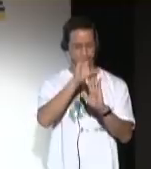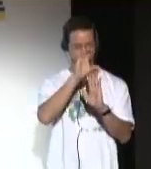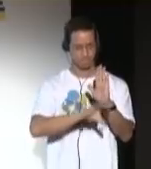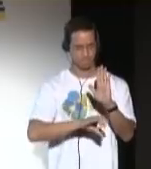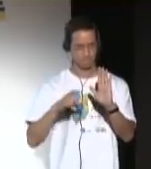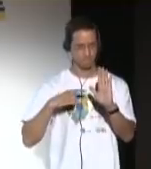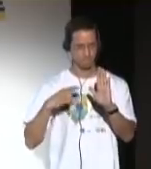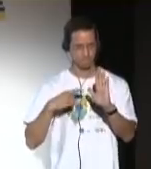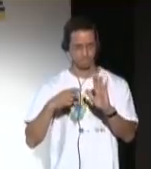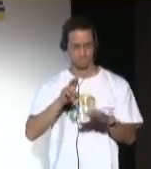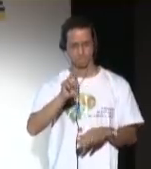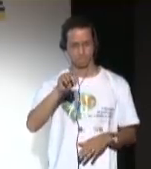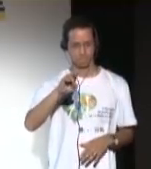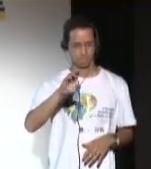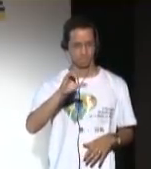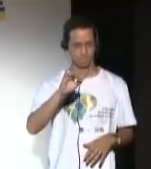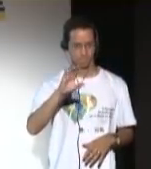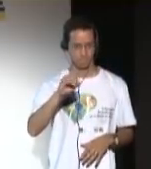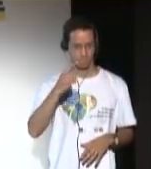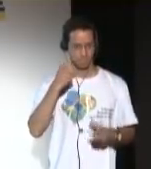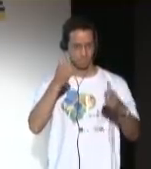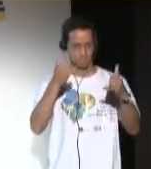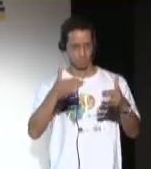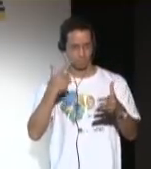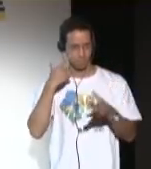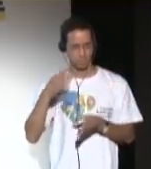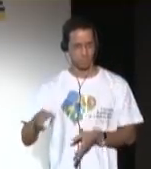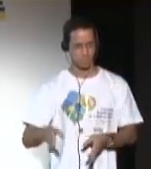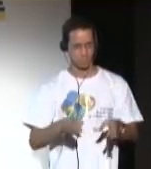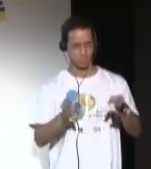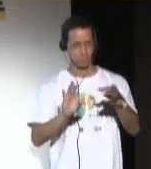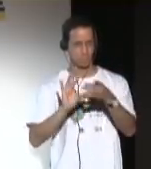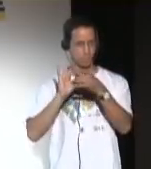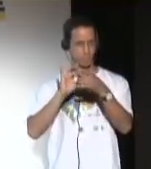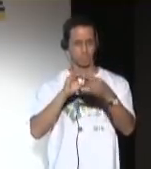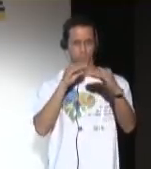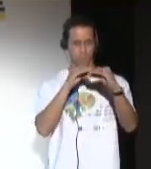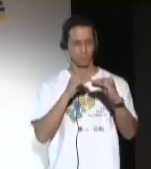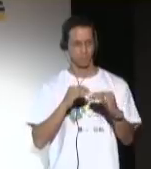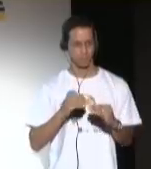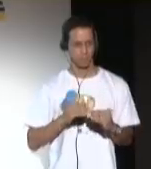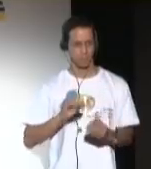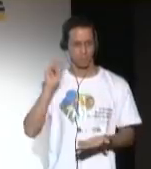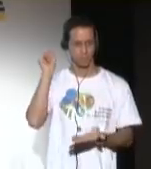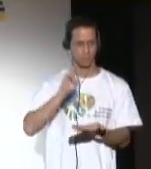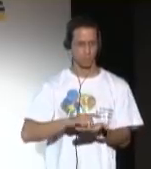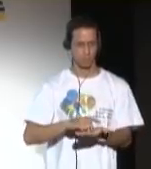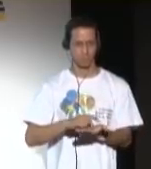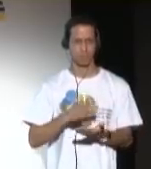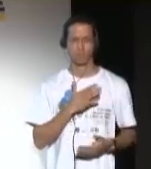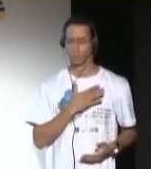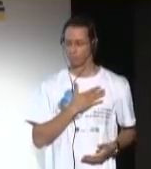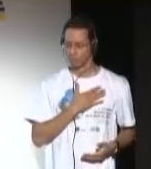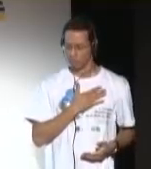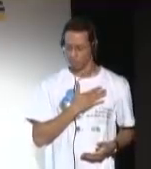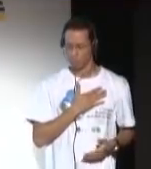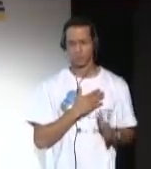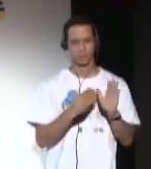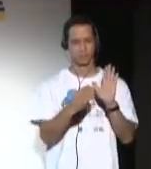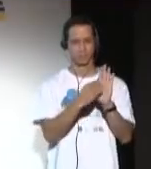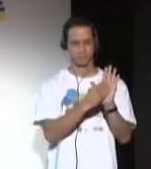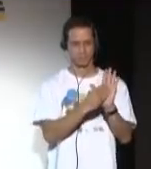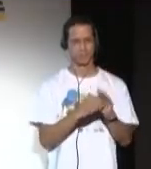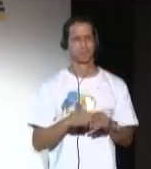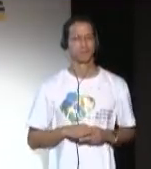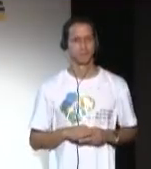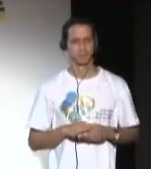que a educação deve tornar-se um caminho que conduz a um desenvolvimento mais harmonioso e mais autêntico. Eu adoro essa citação. Um